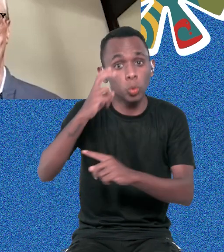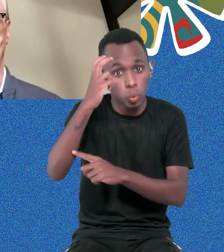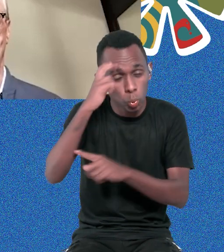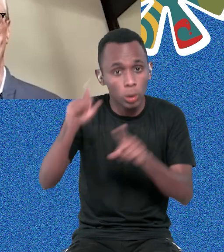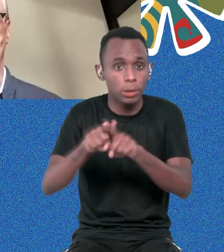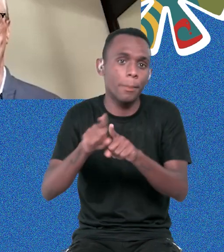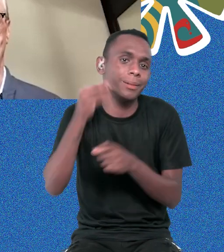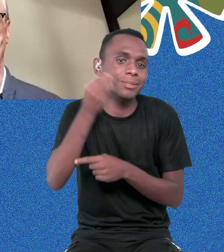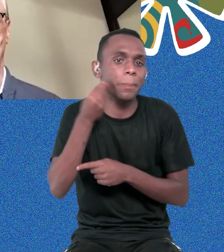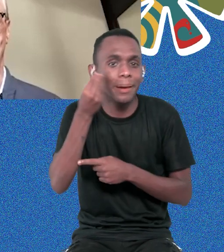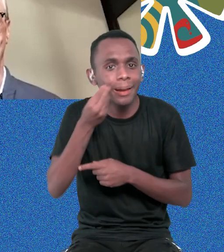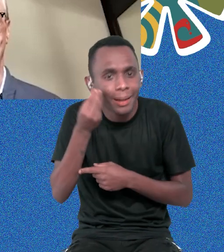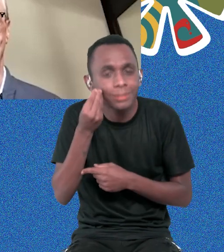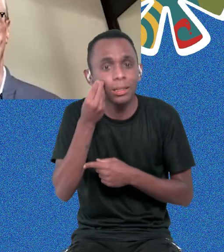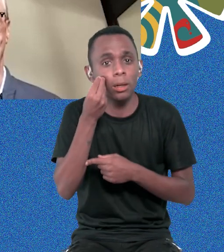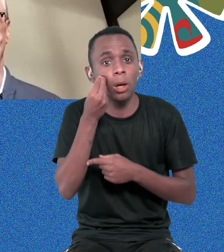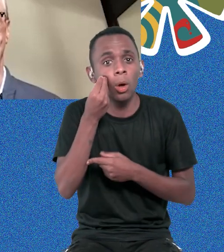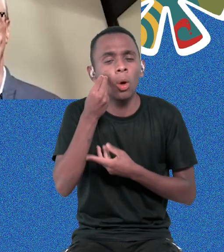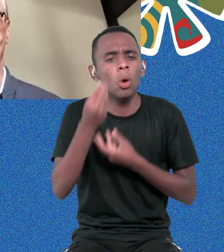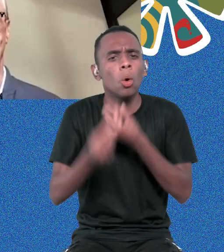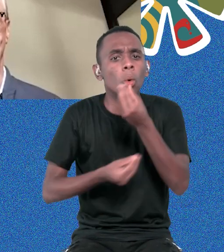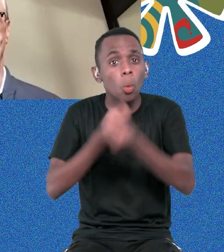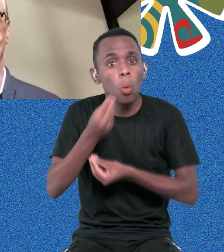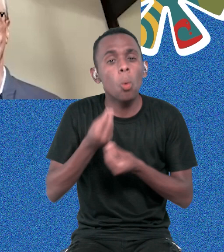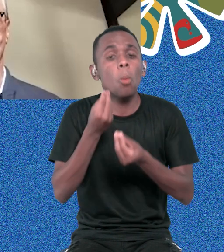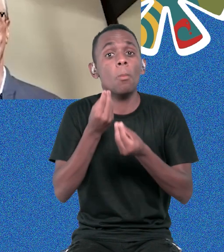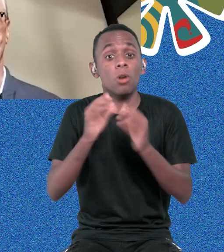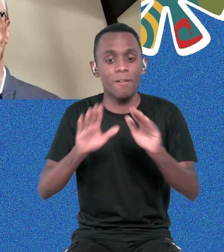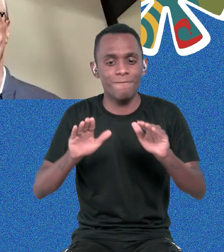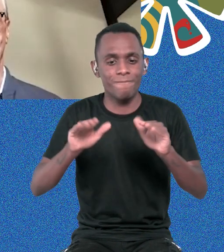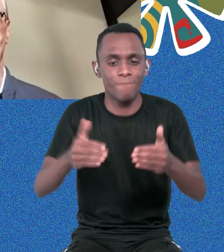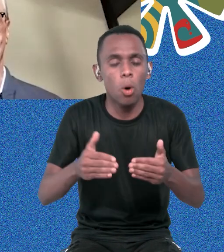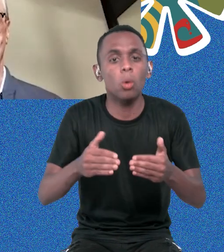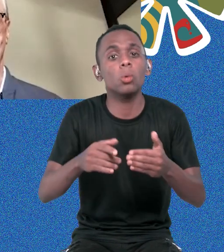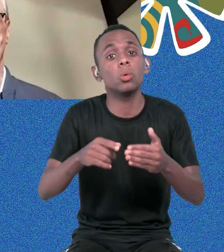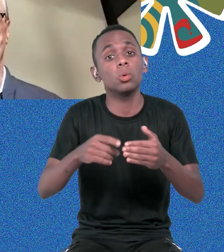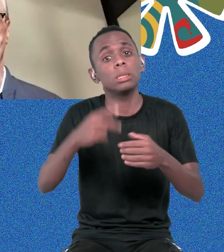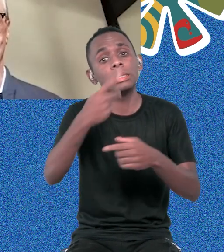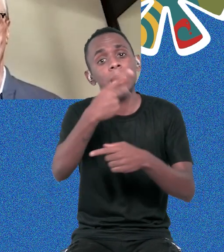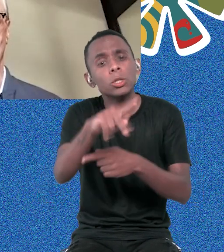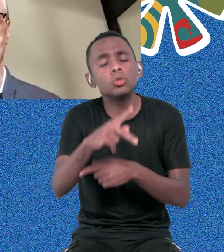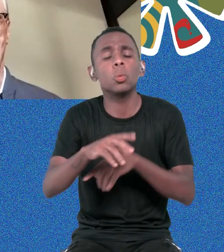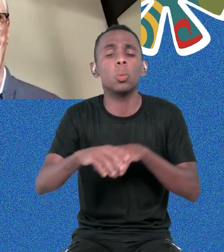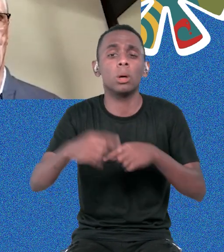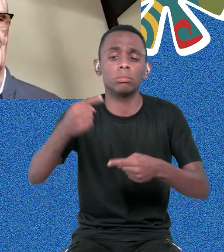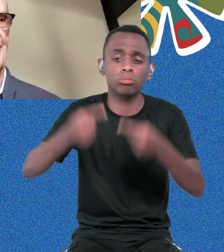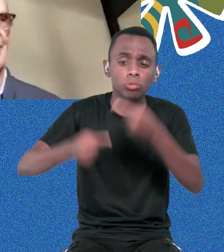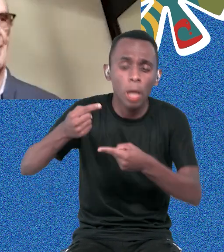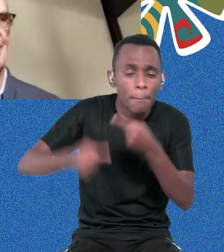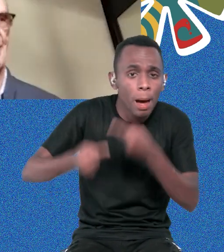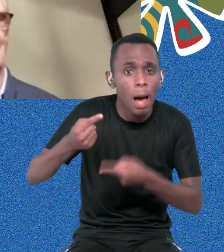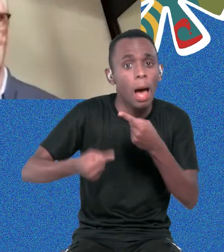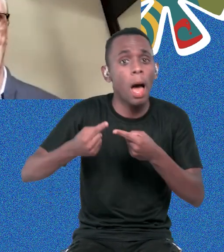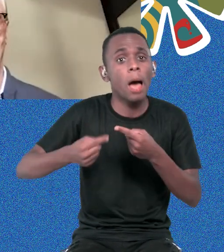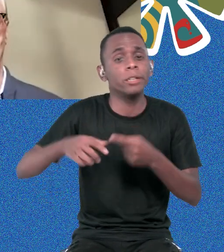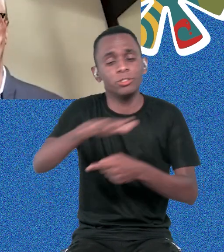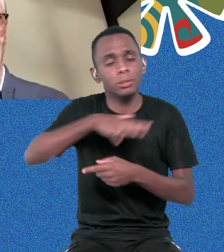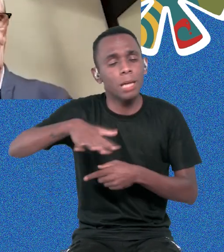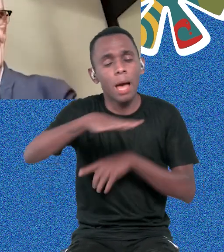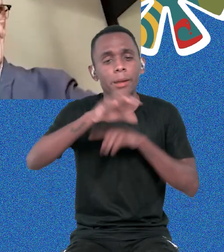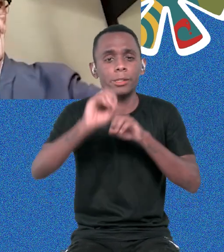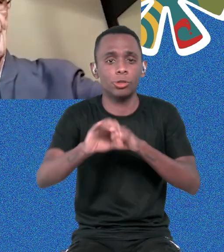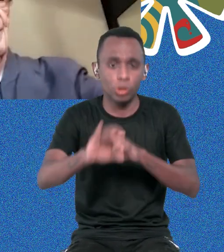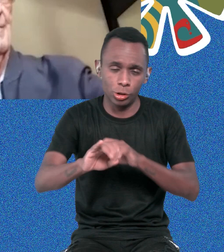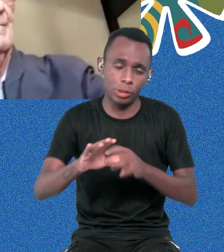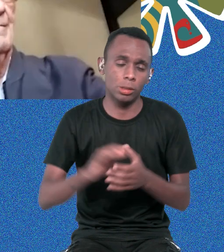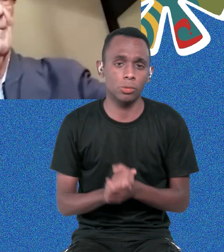às vivências culturais, ganharam centralidade nas suas discussões em torno da